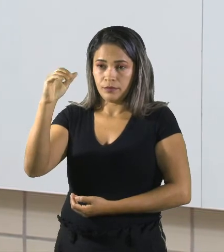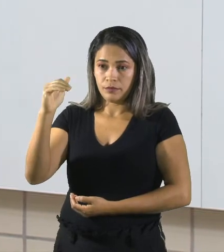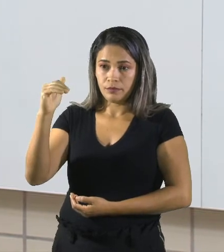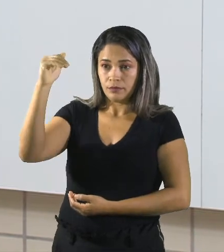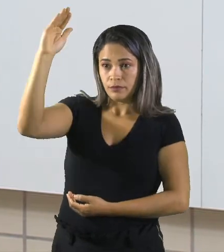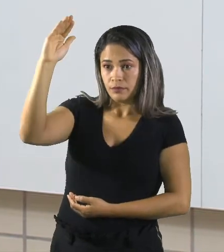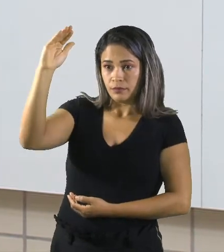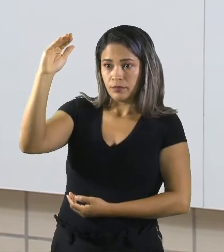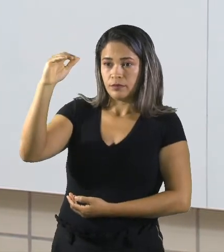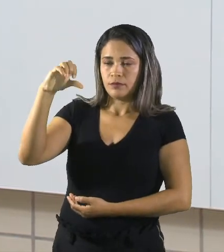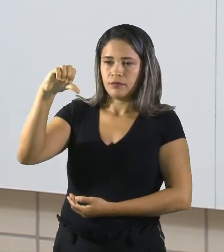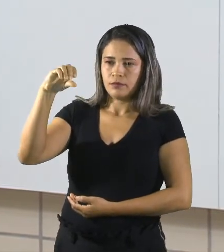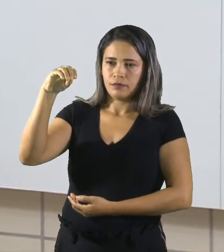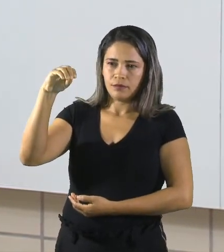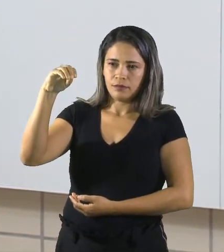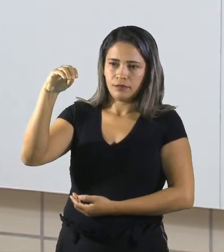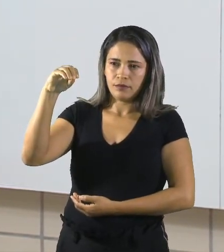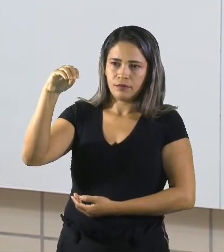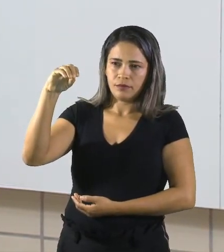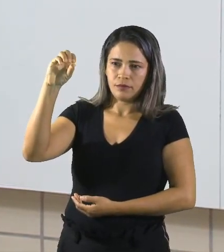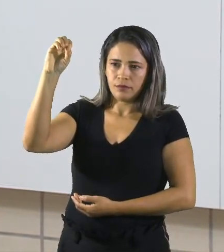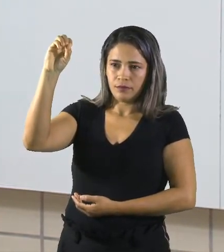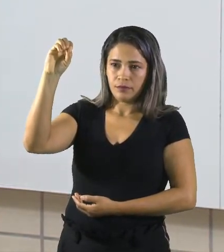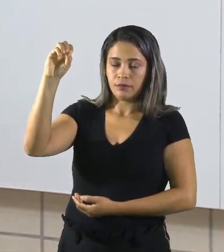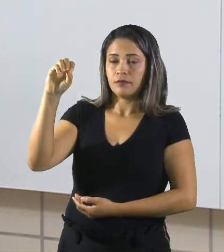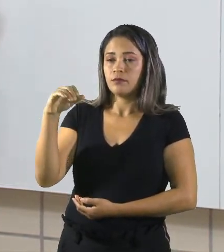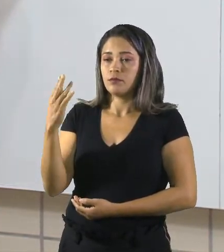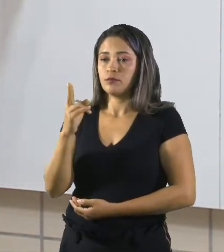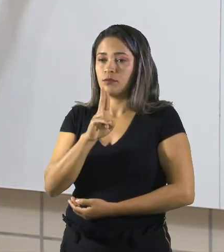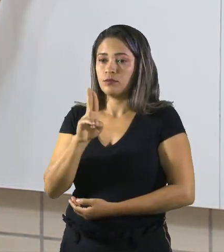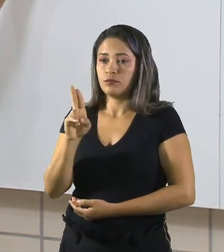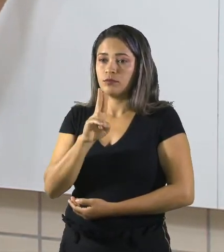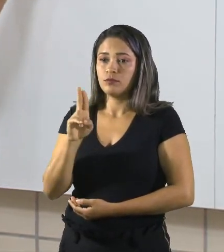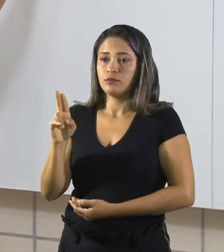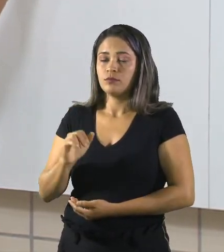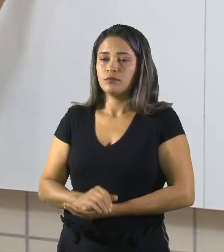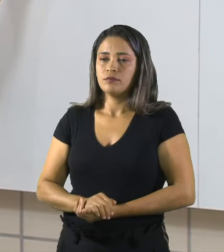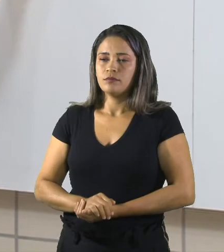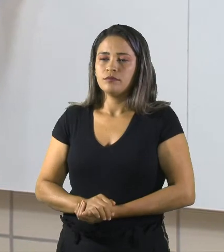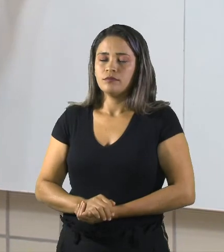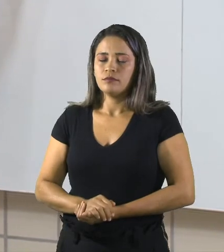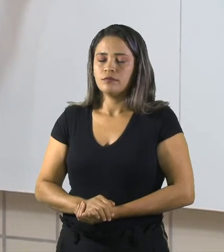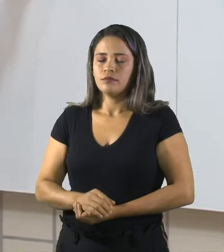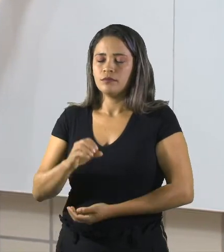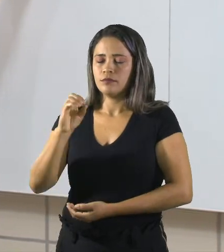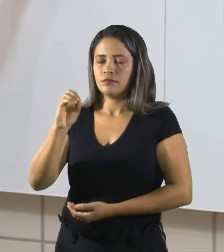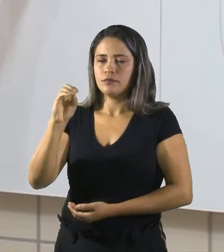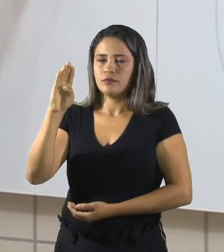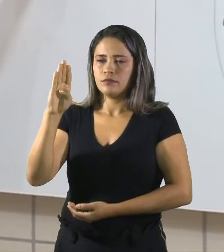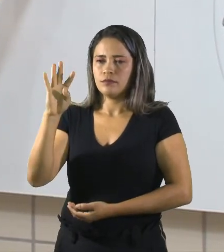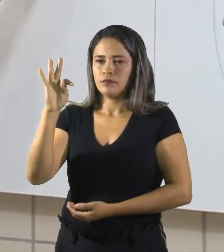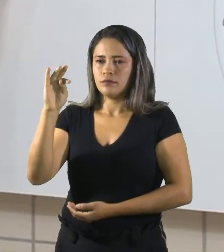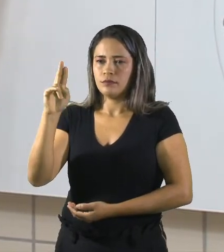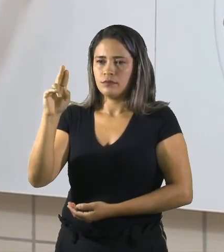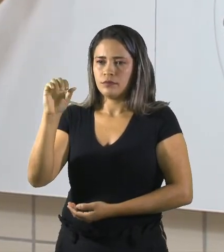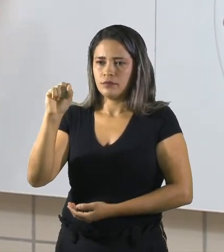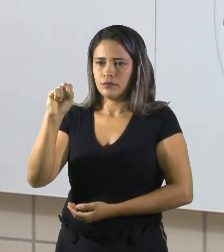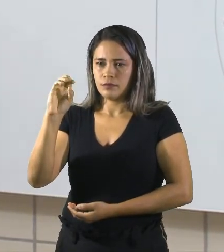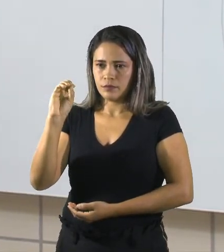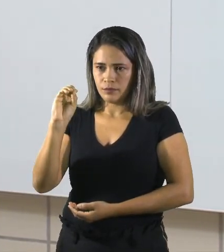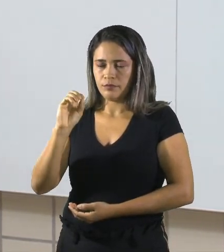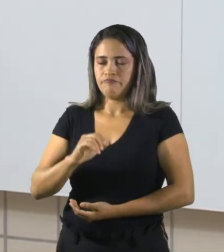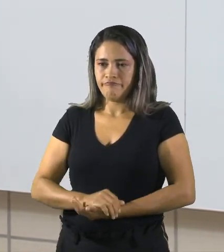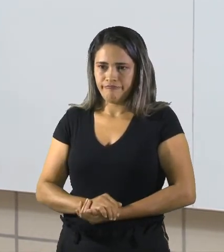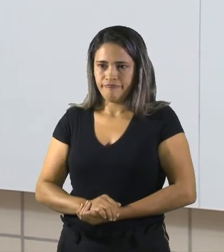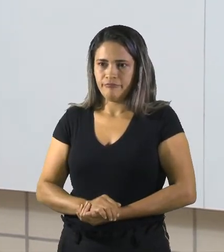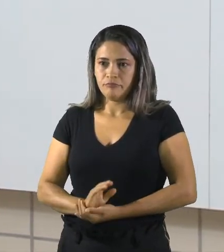do que 90, menor do que 180. Logo, ele é obtuso.